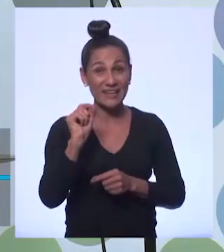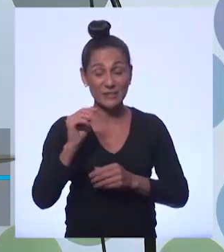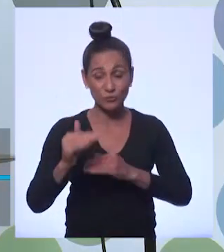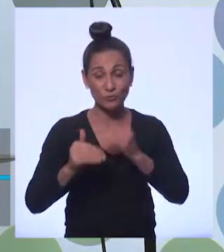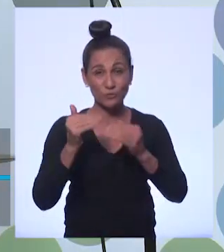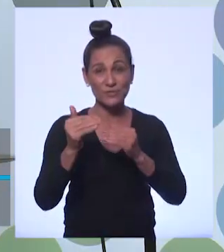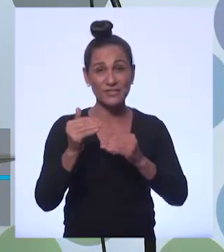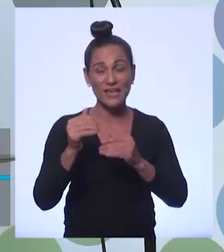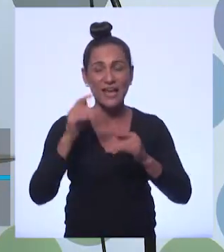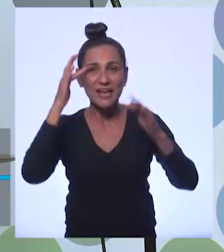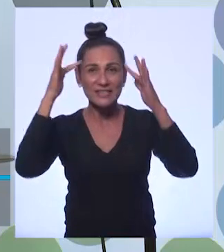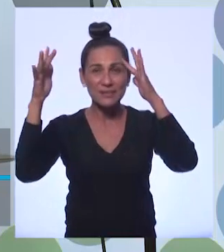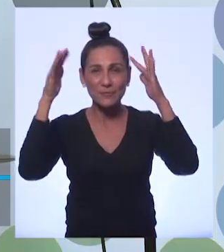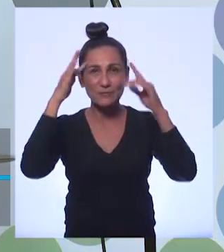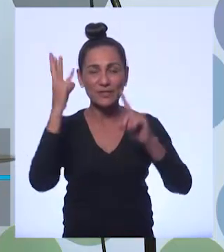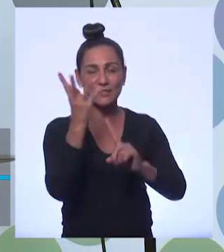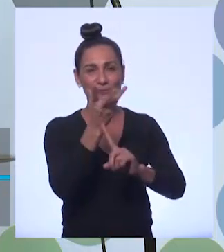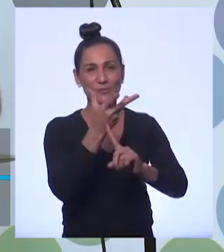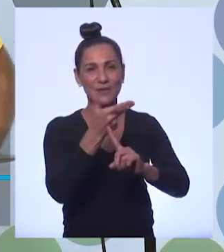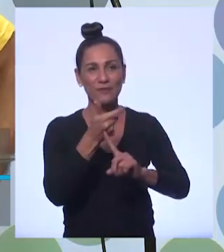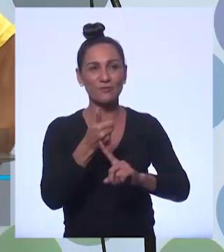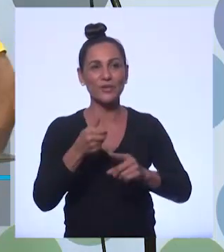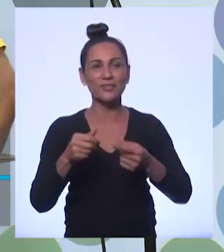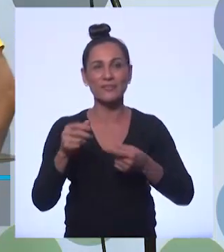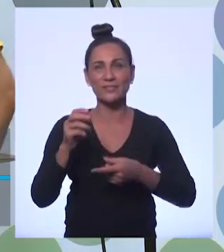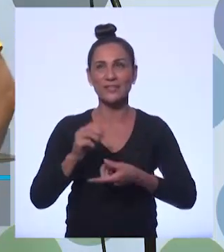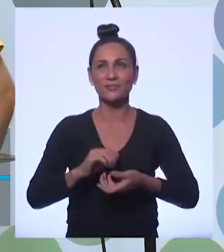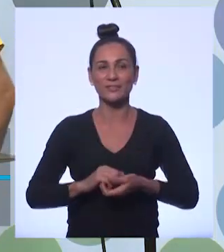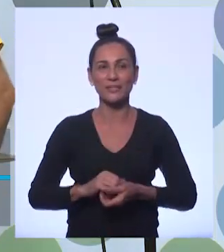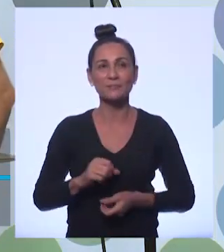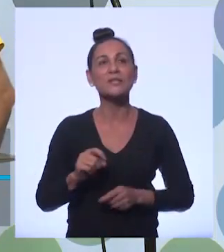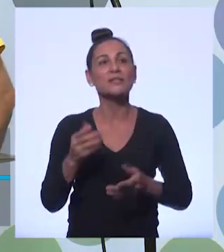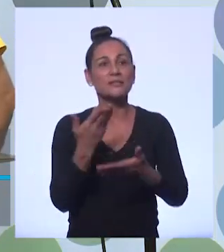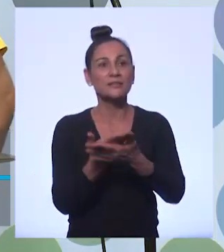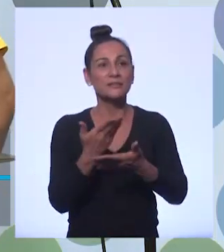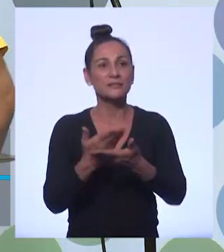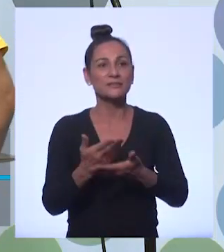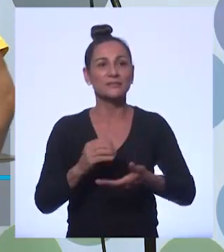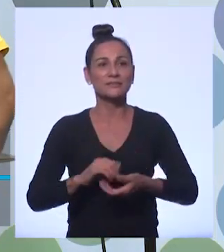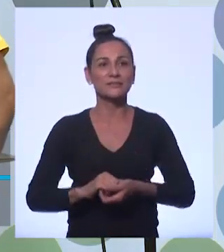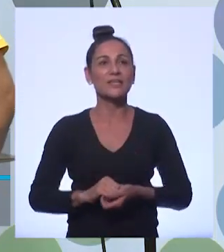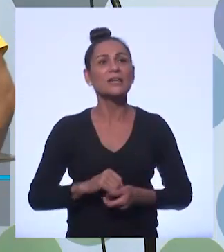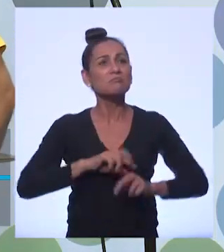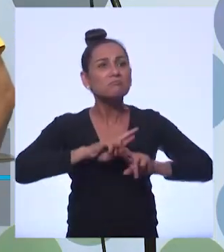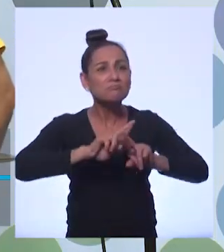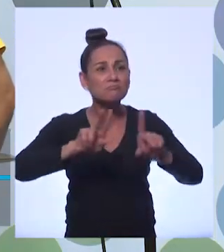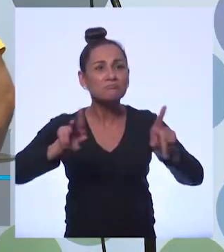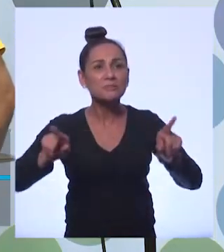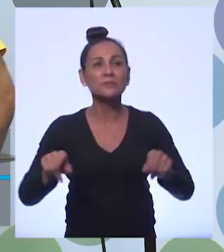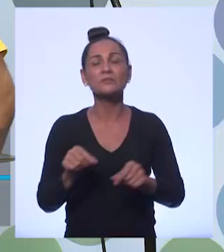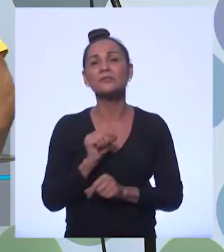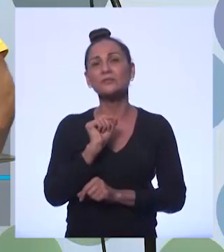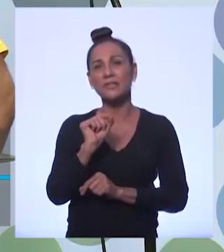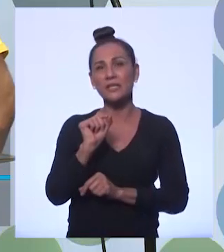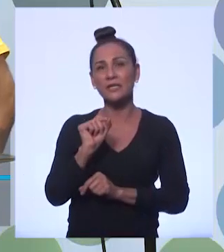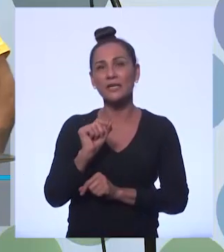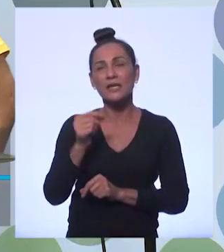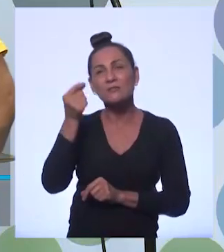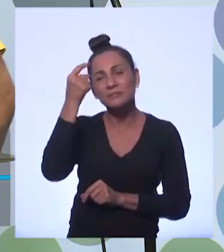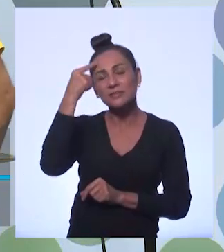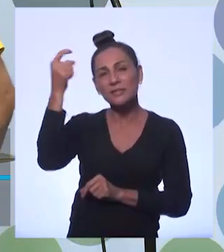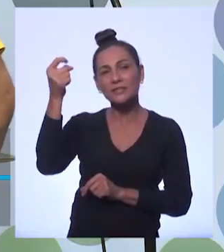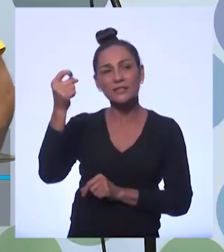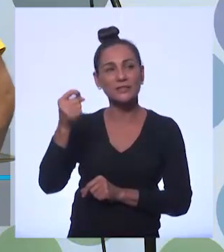essa reflexão sobre a arte também, esse é o objetivo da aula. Mas, de qualquer forma, o que eu queria dizer com essa ideia